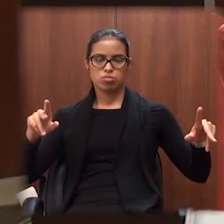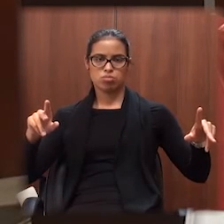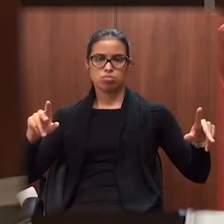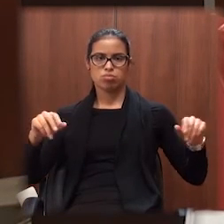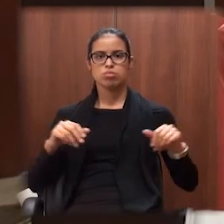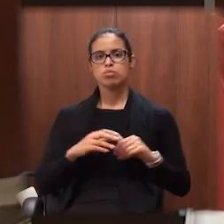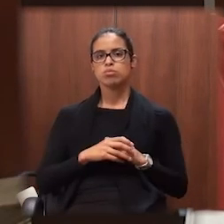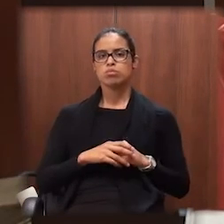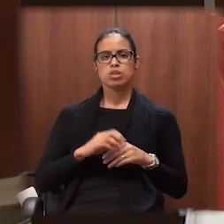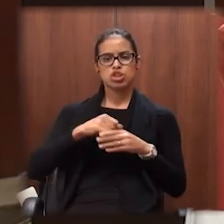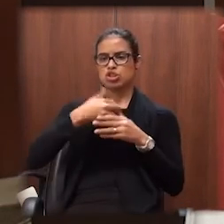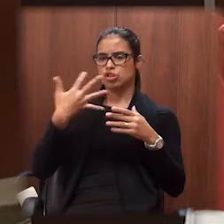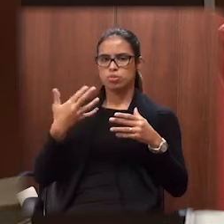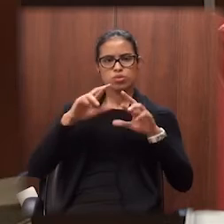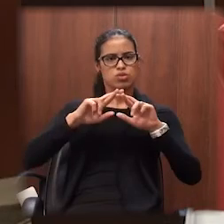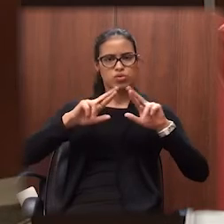de vários tipos,